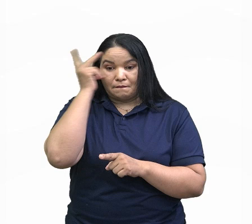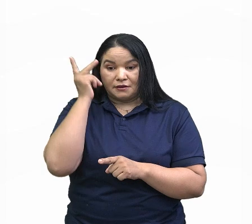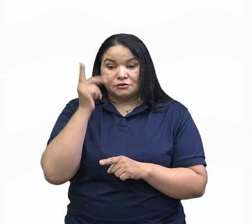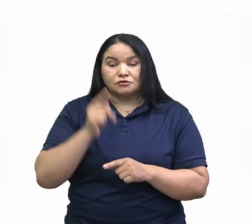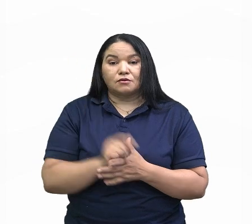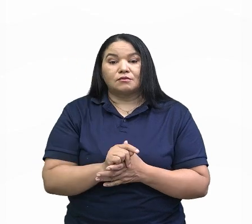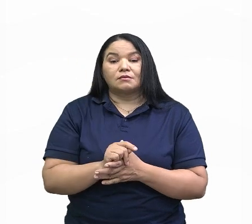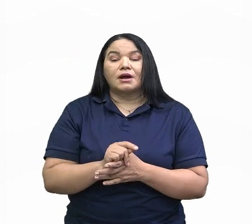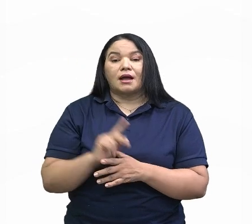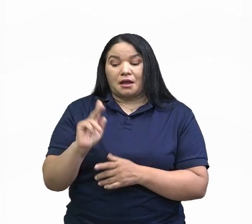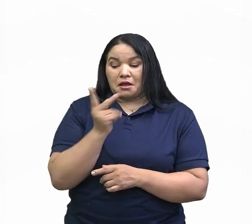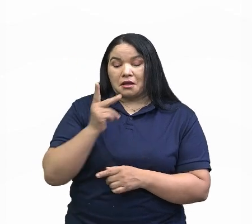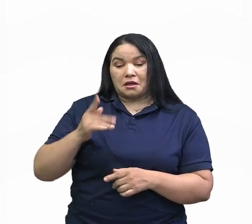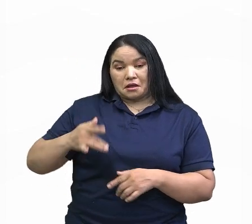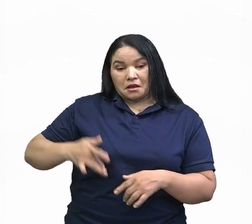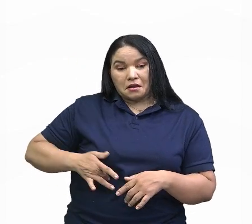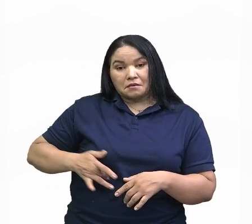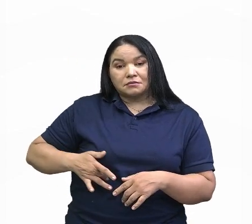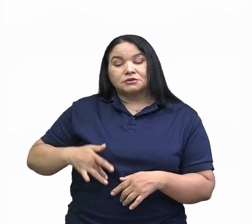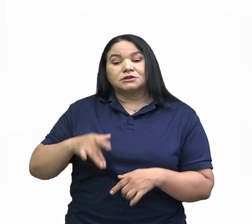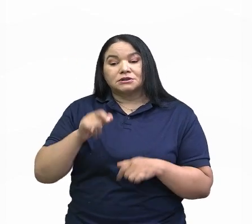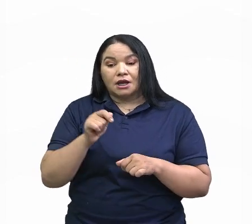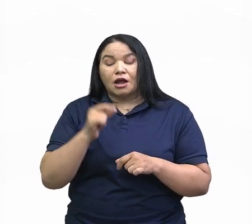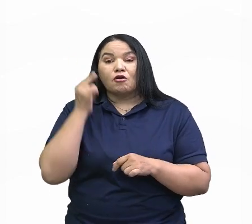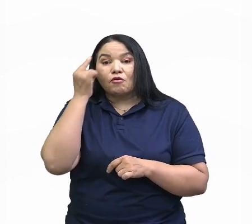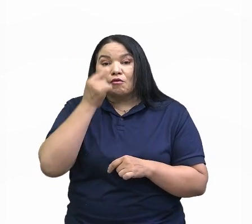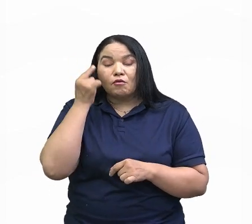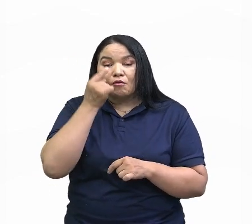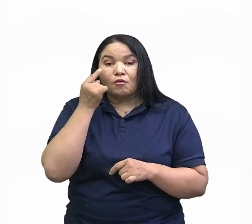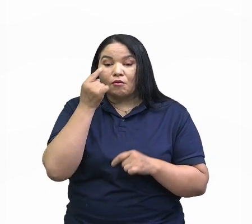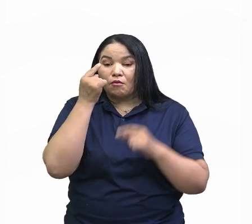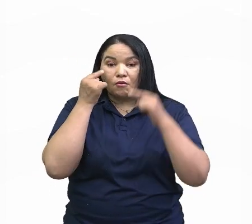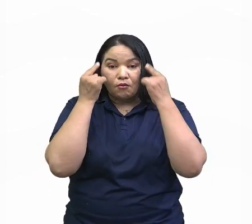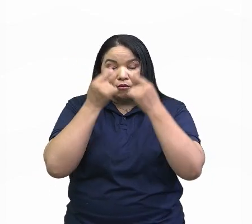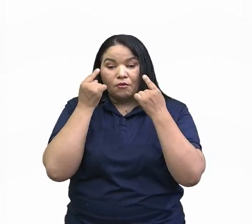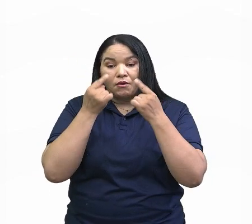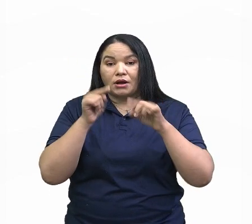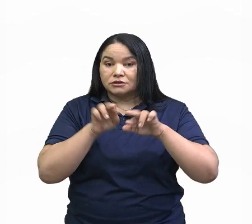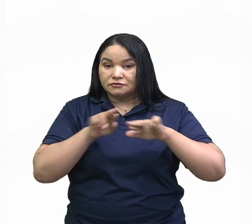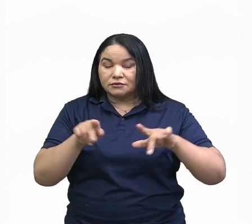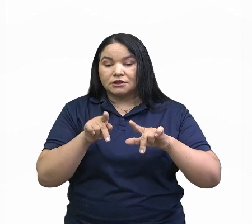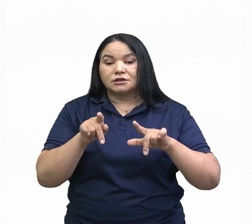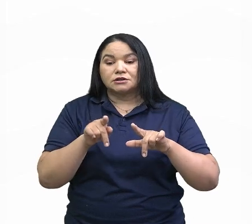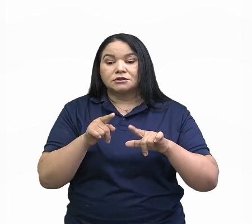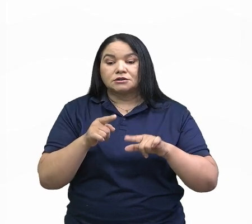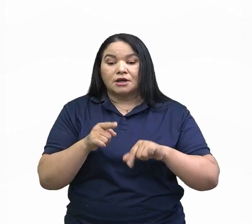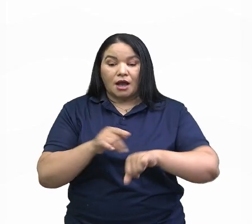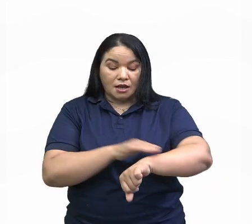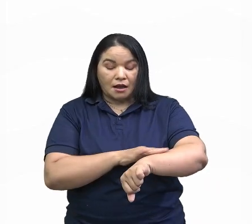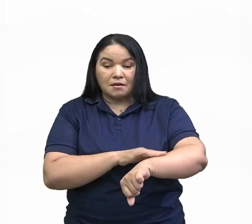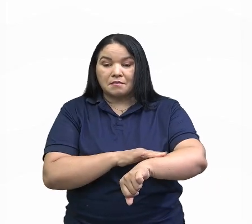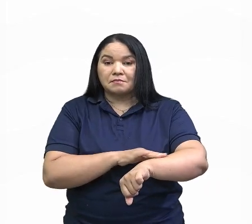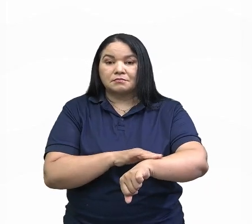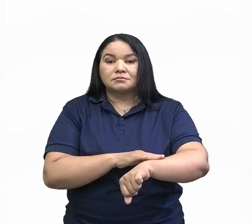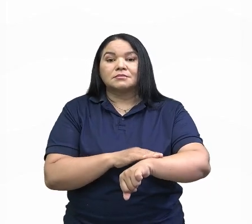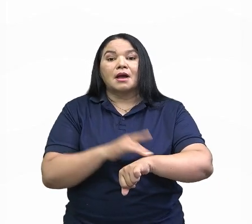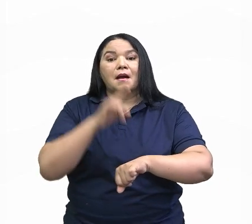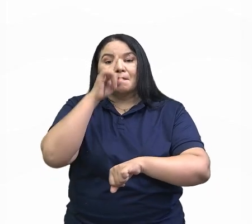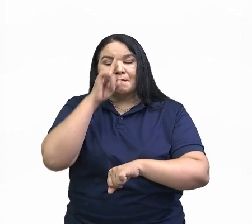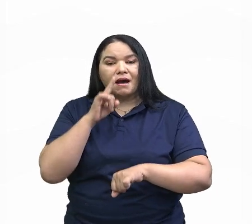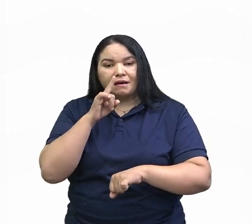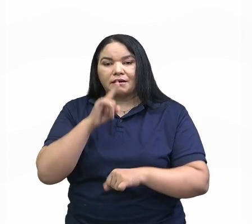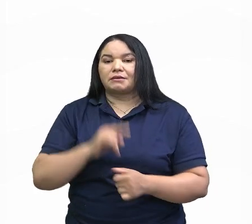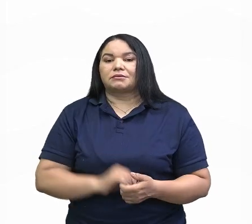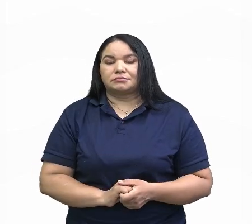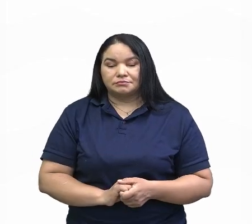com hepatite, a cor dos olhos, né, ela modifica, a da pele também fica mais amarelada, como a gente pode observar.